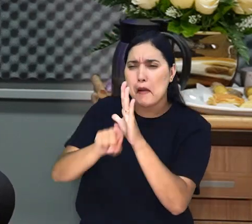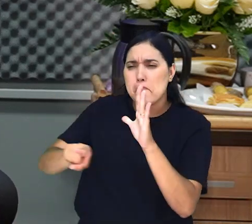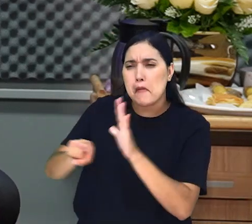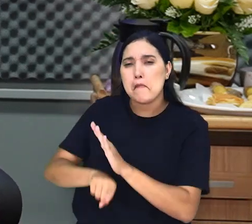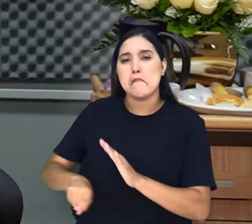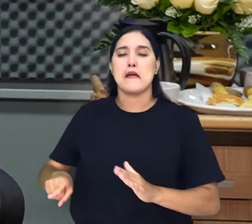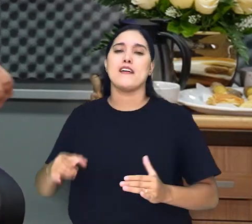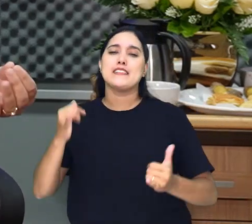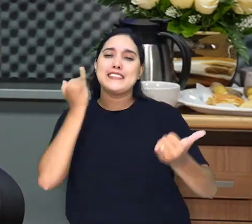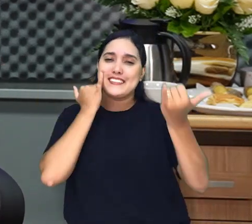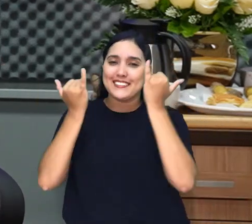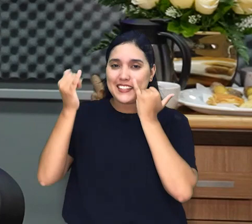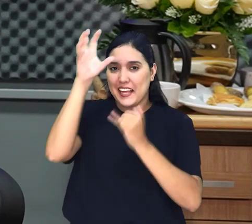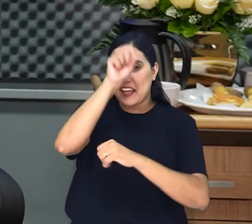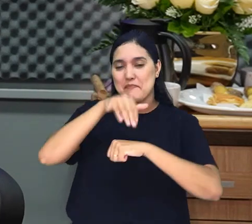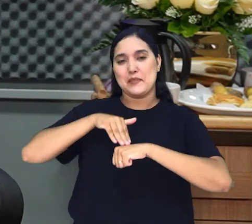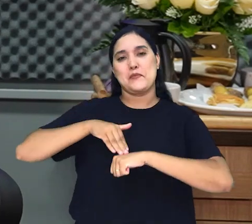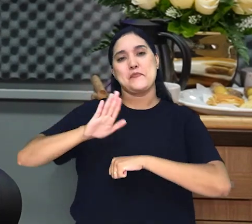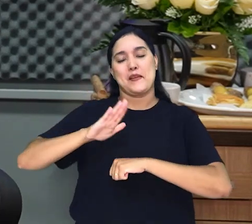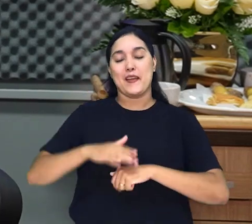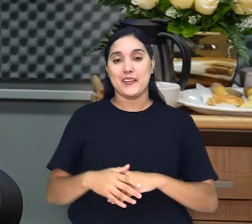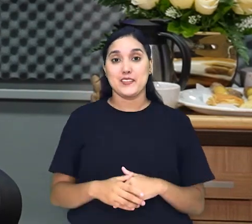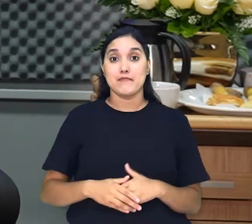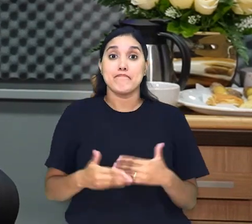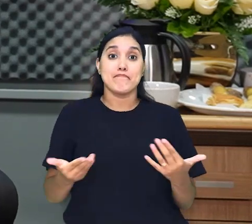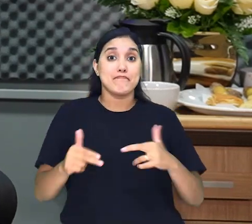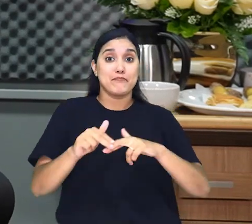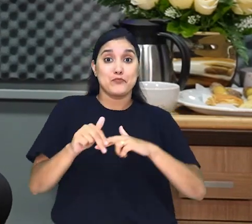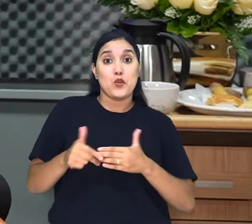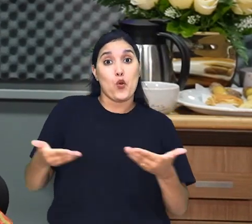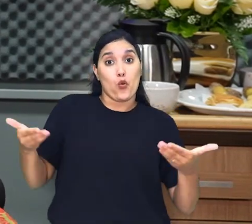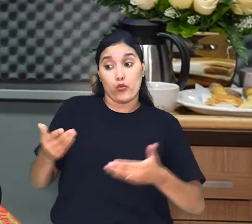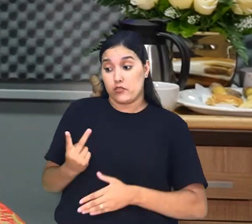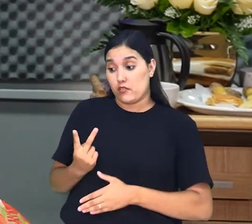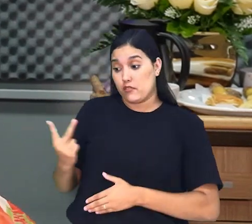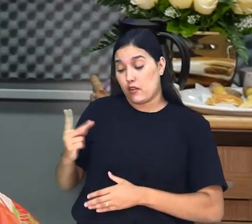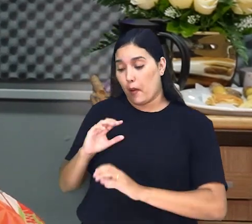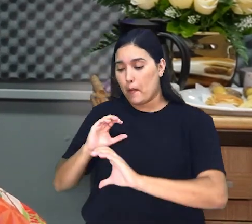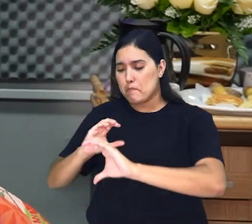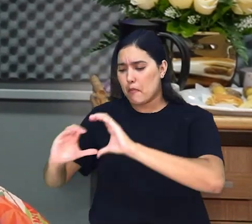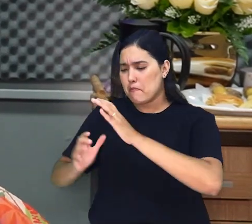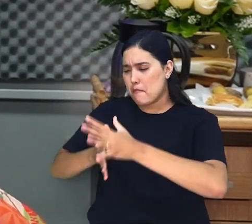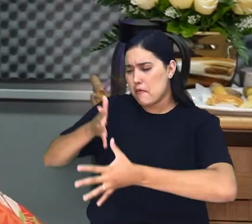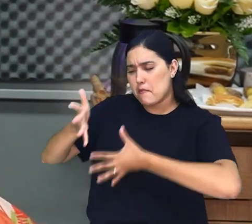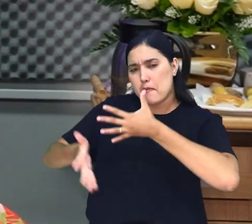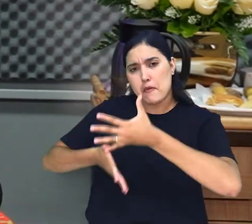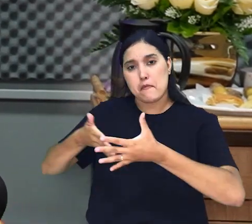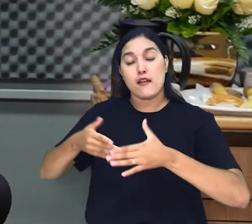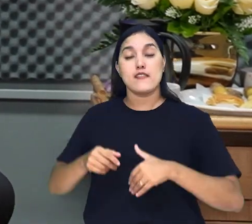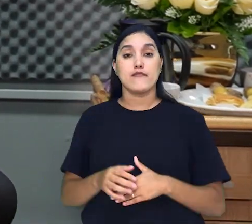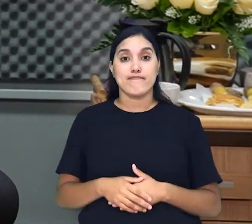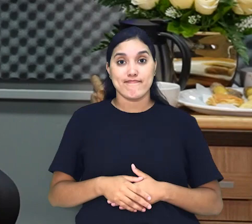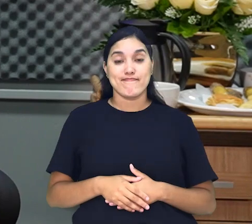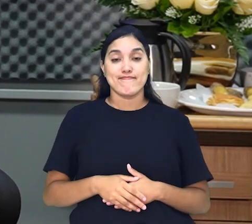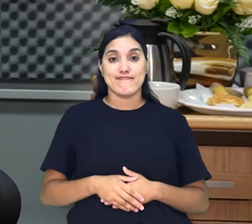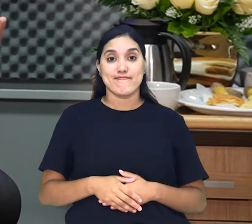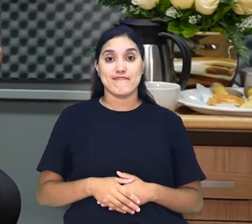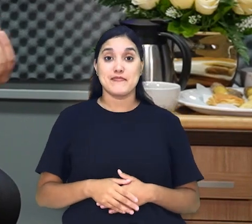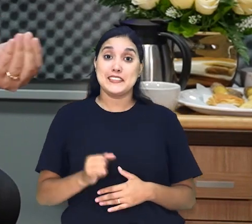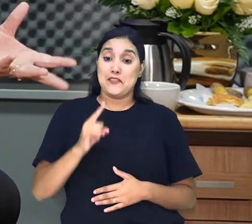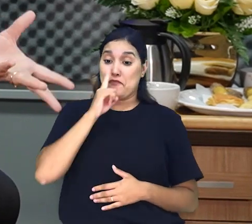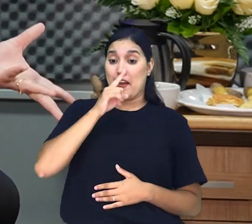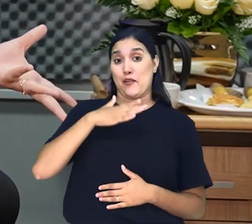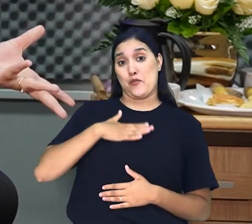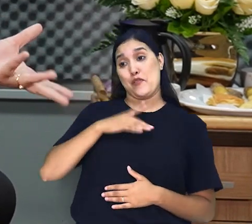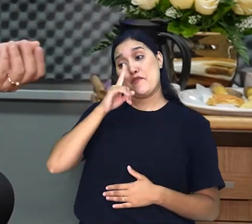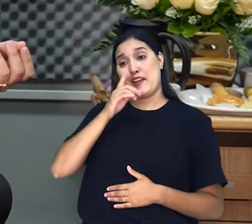ali. Vou sugando tudo que eu posso, como é isso, como é aquilo, como é que eu faço assim, como é que eu faço assado. Principalmente, né, sinal de